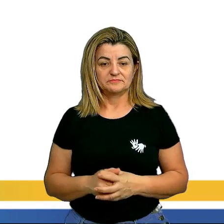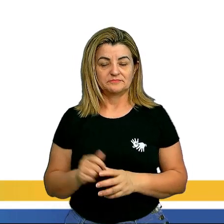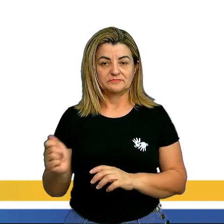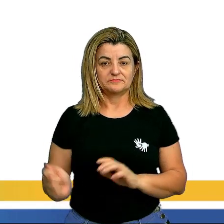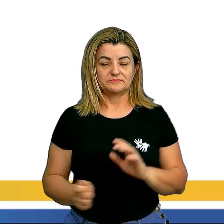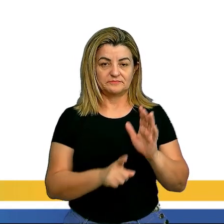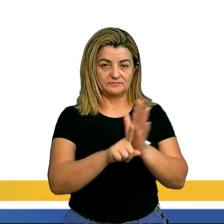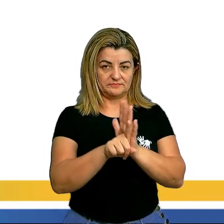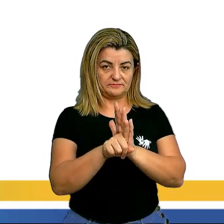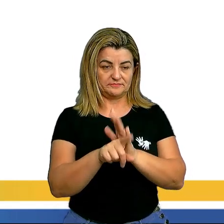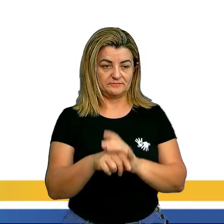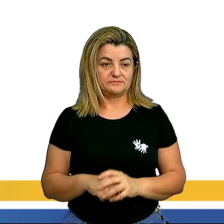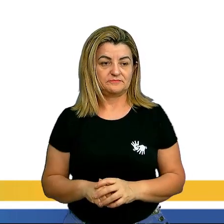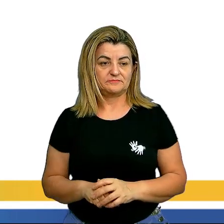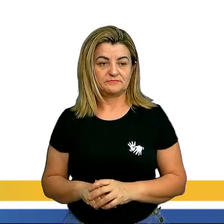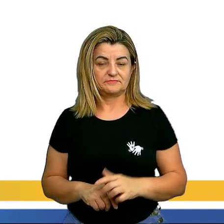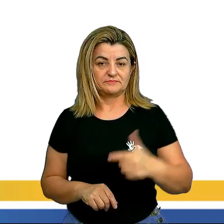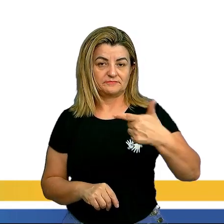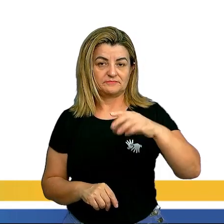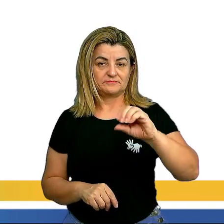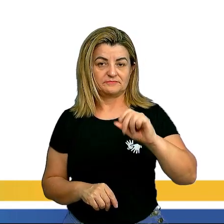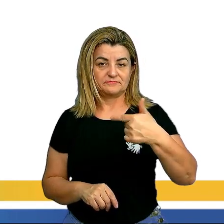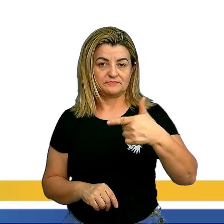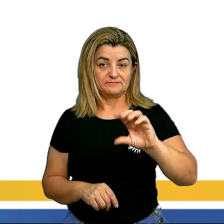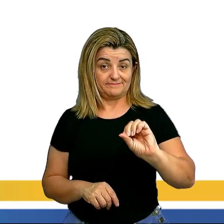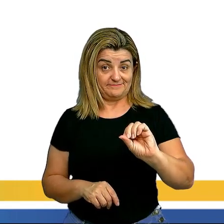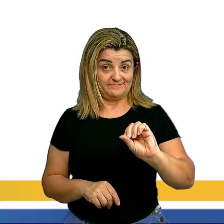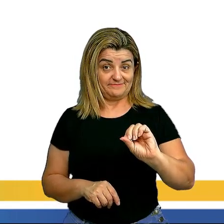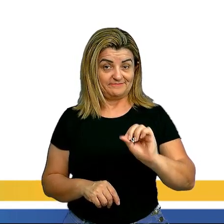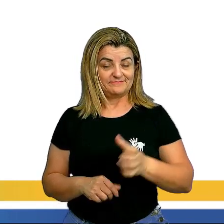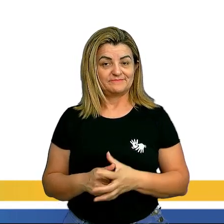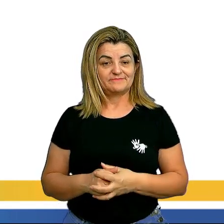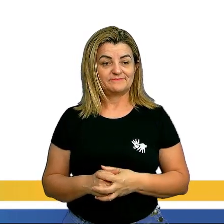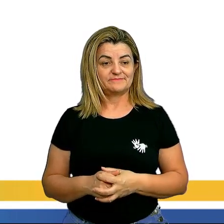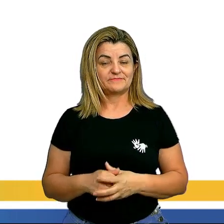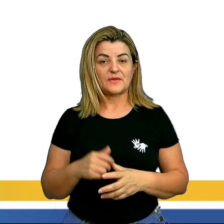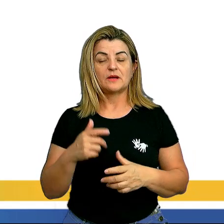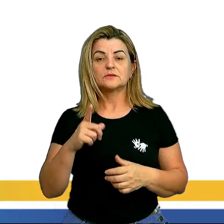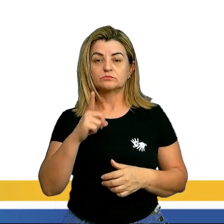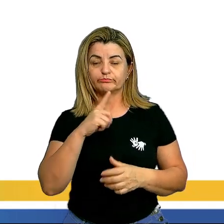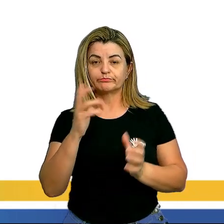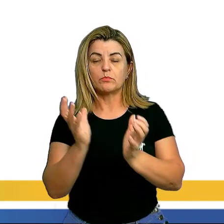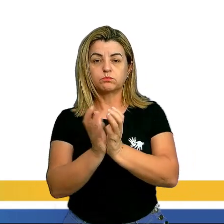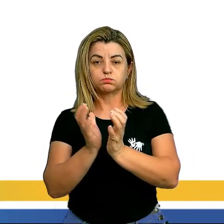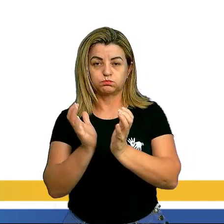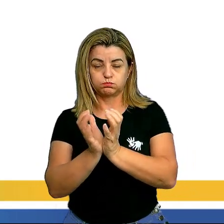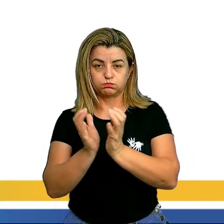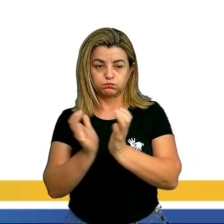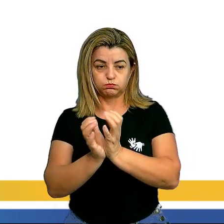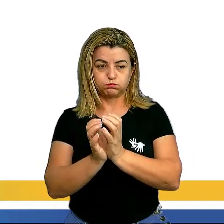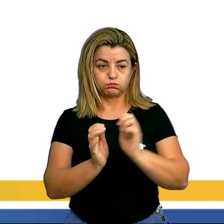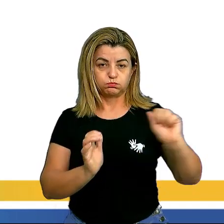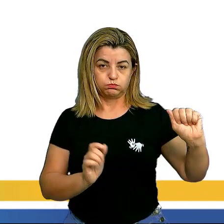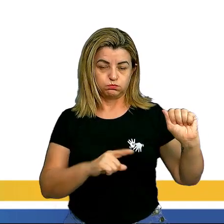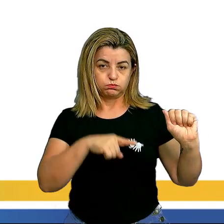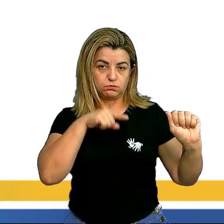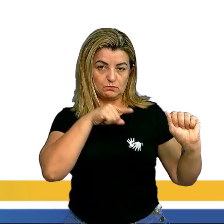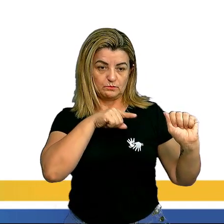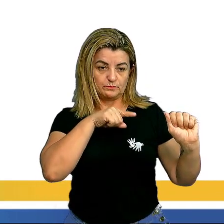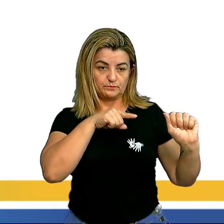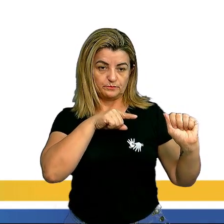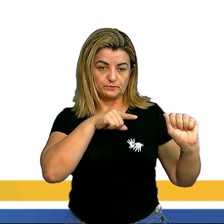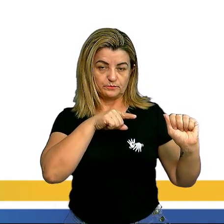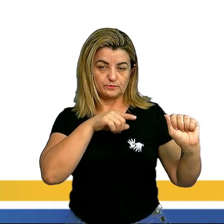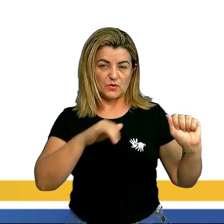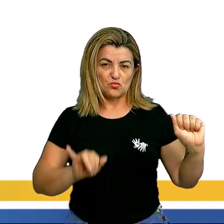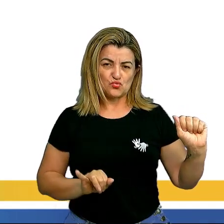Próxima questão de 2020, pessoal, olha só. Uma população, momento A, olha só, sofre